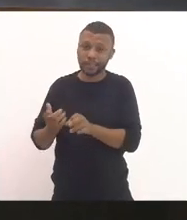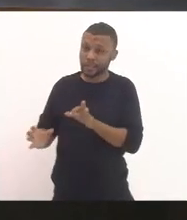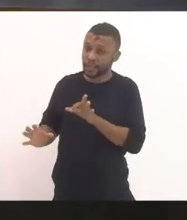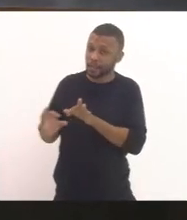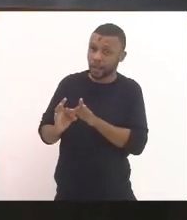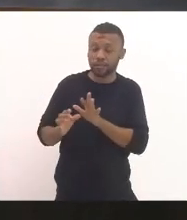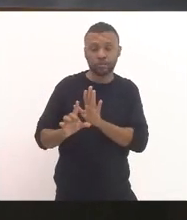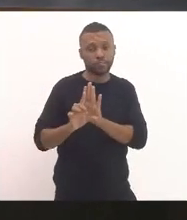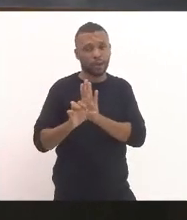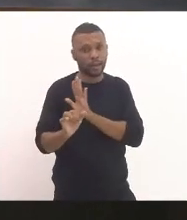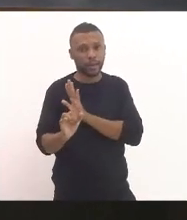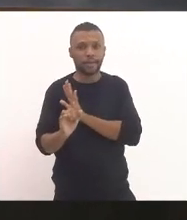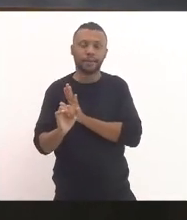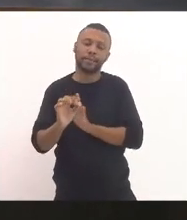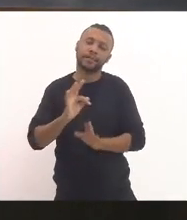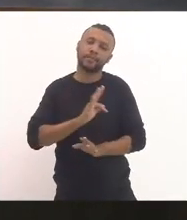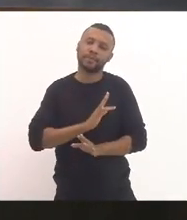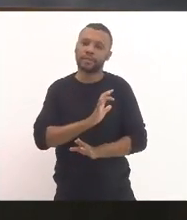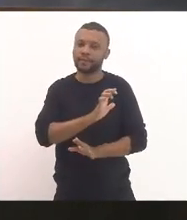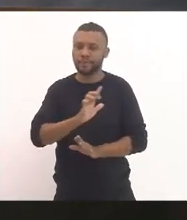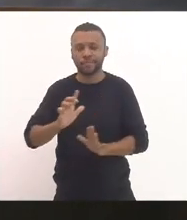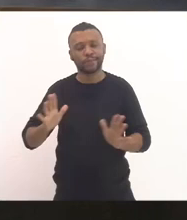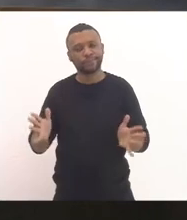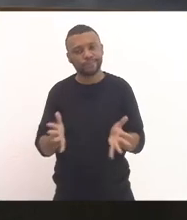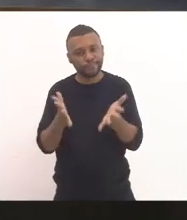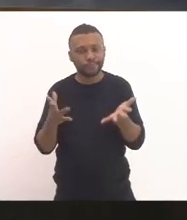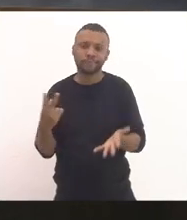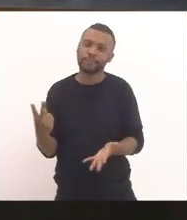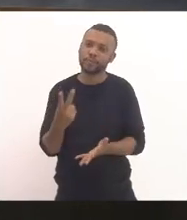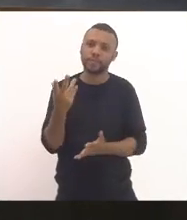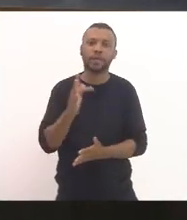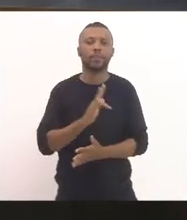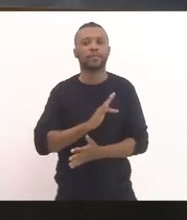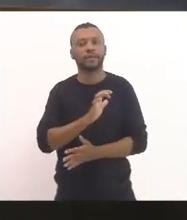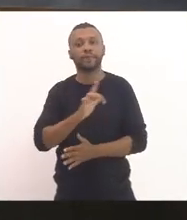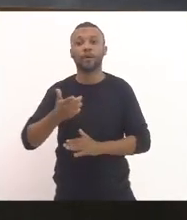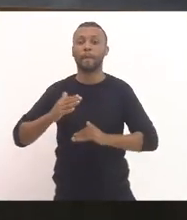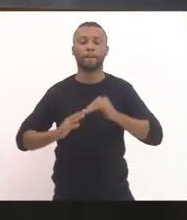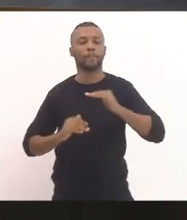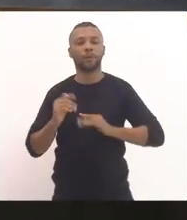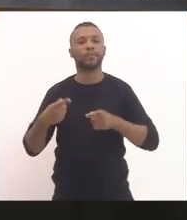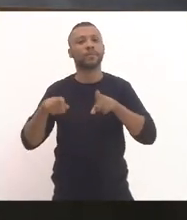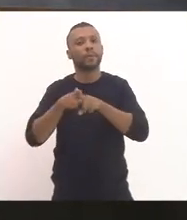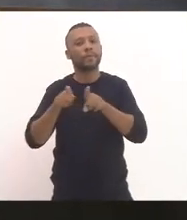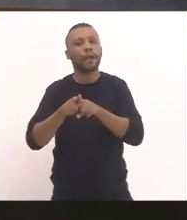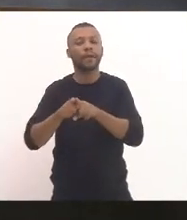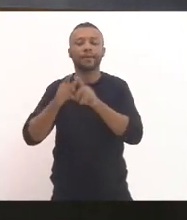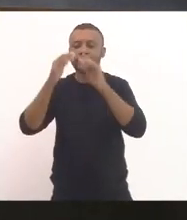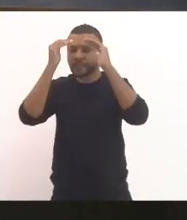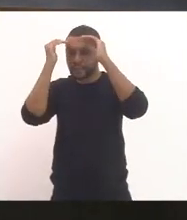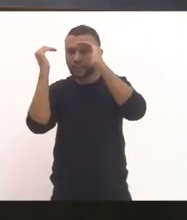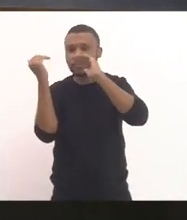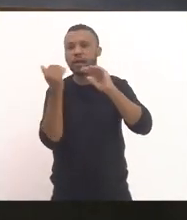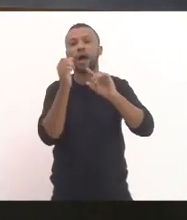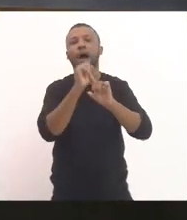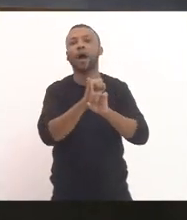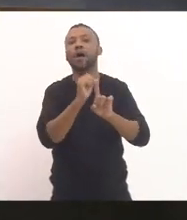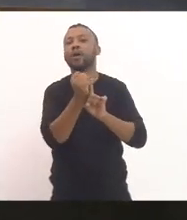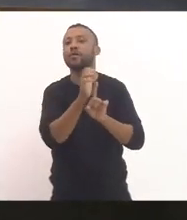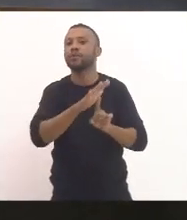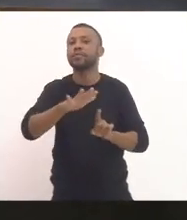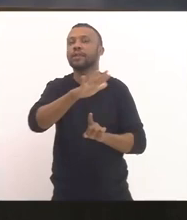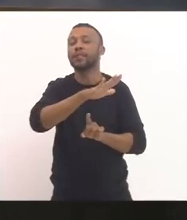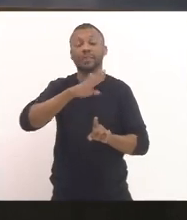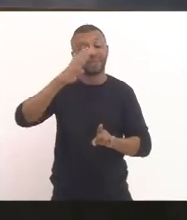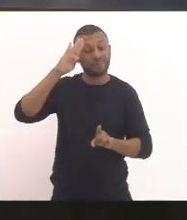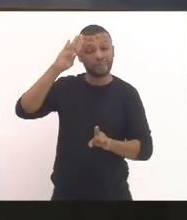lei orgânica decente e Valorize a carreira que valoriza por esse viu e consequência valorizar e respeitar a sociedade que é uma